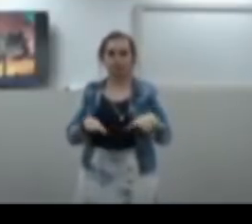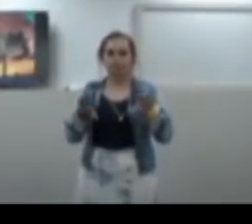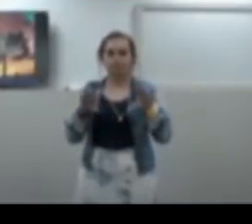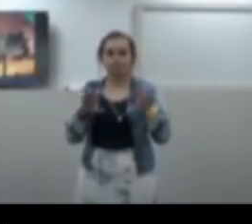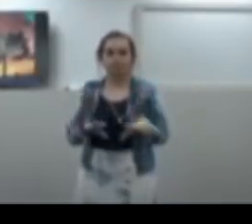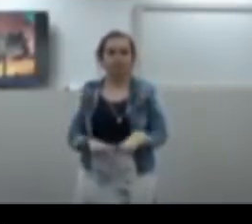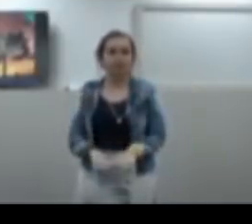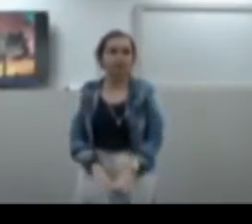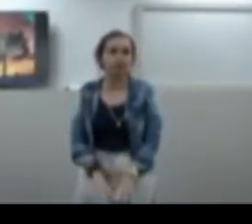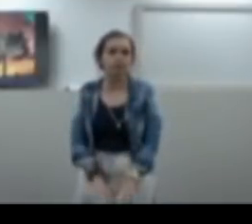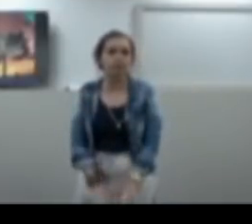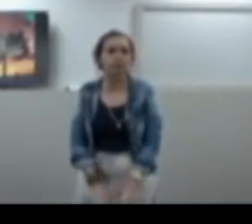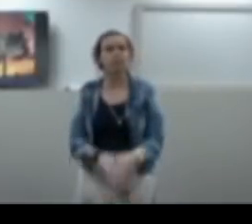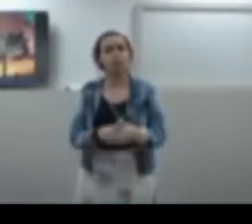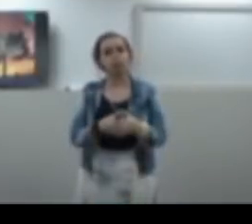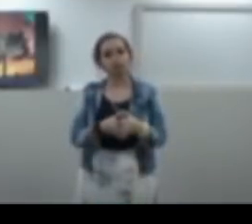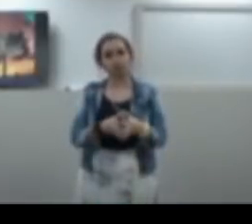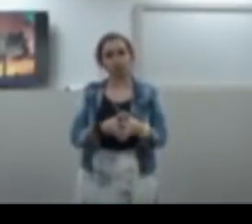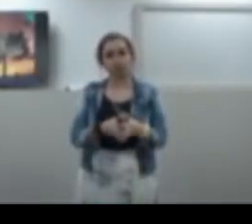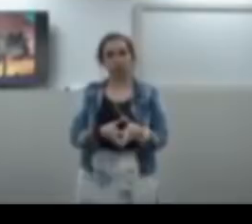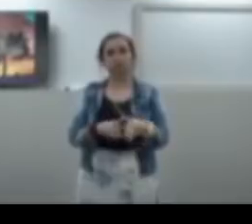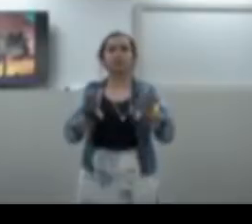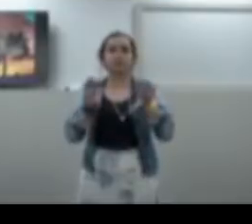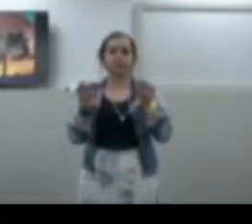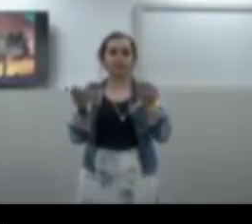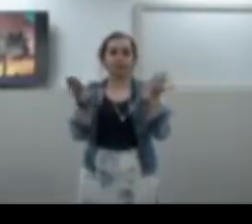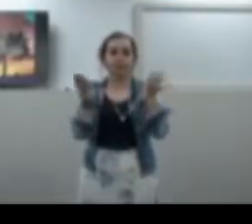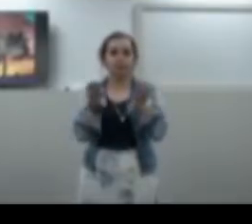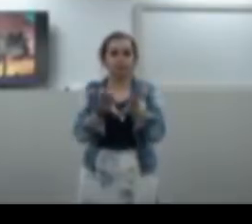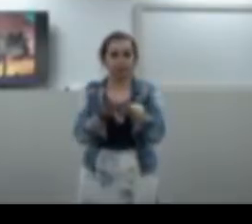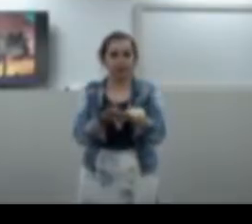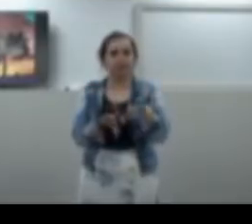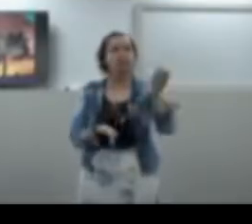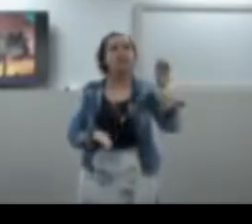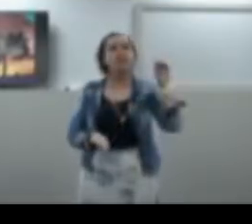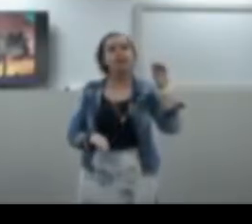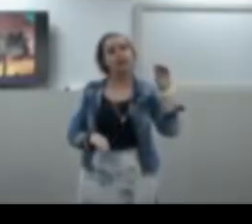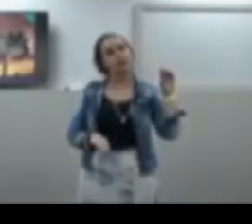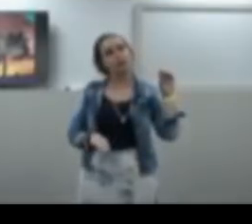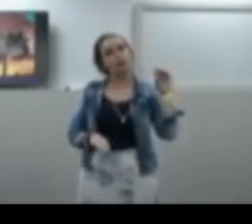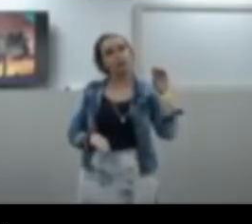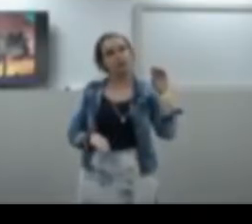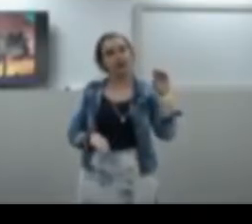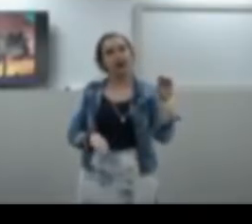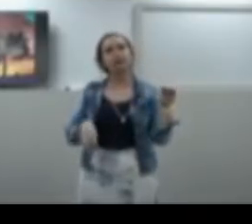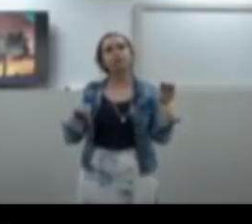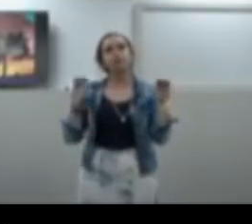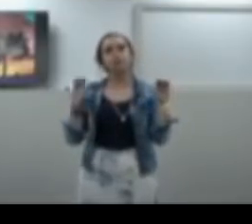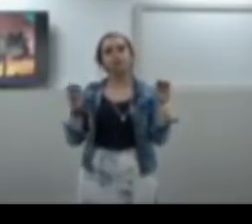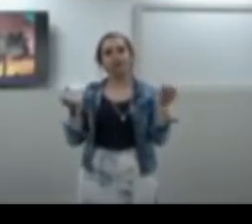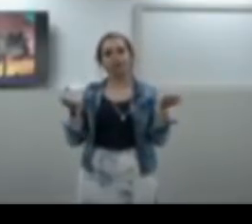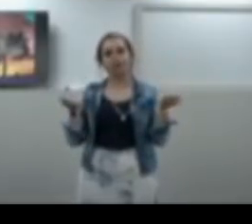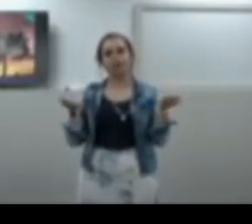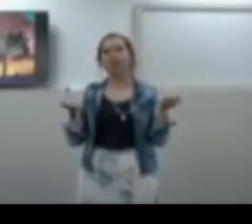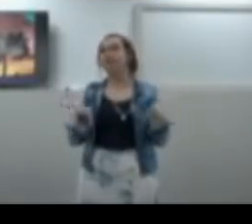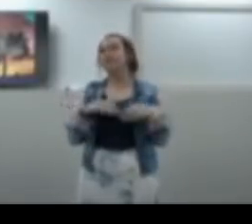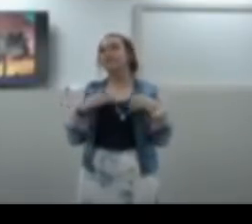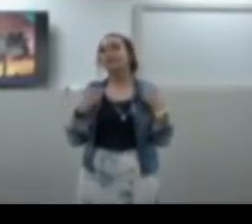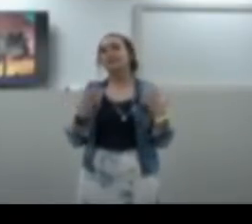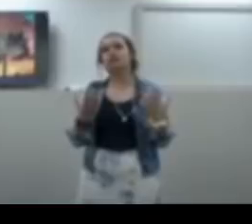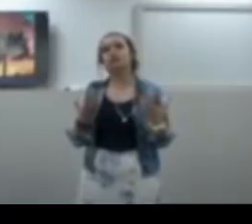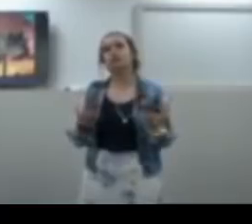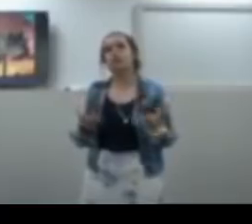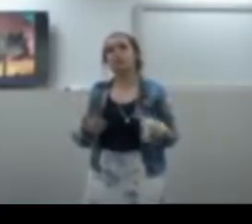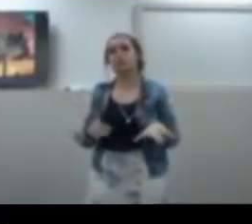nutrientes no solo. Falou também de outros dois domínios, que também a gente comparou eles, que era o domínio do Cerrado e o domínio da